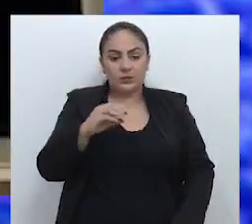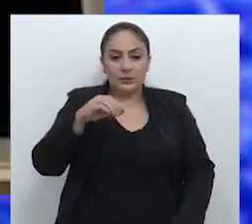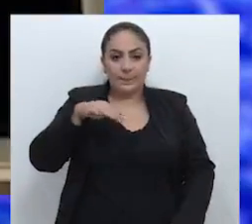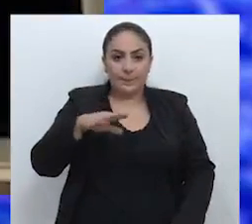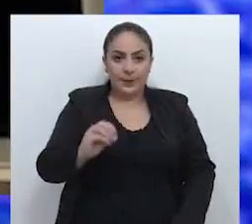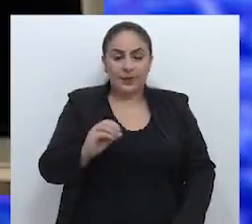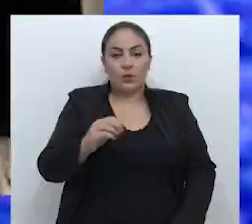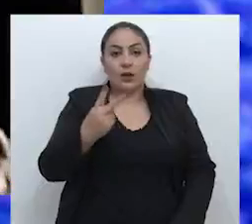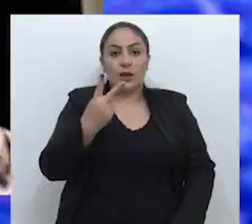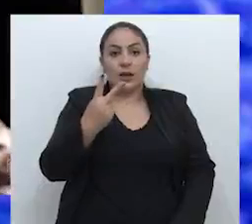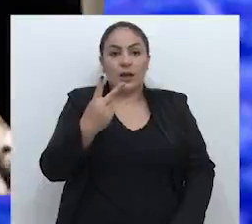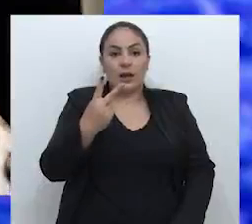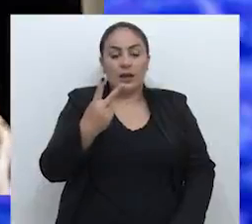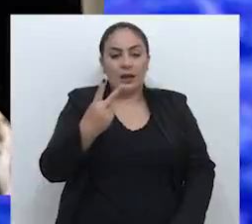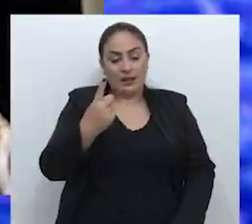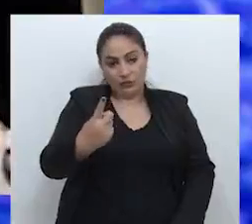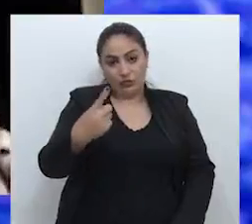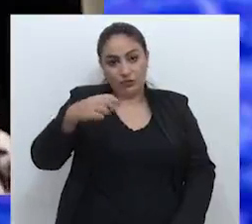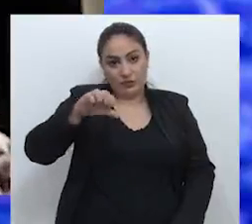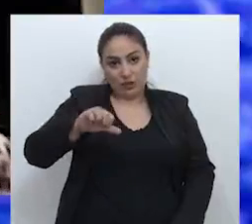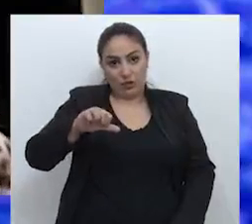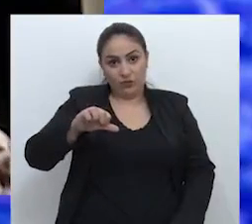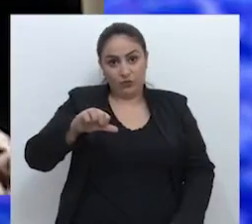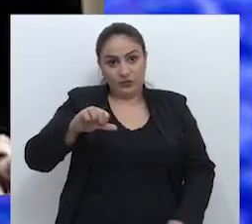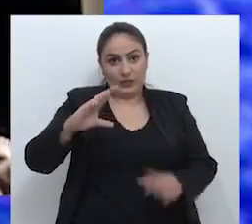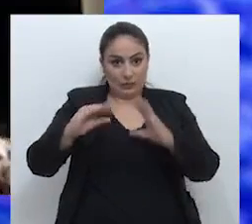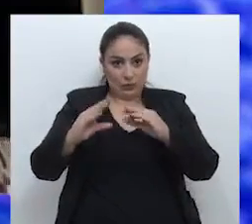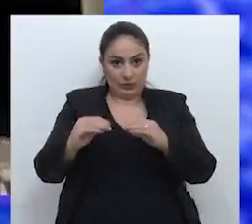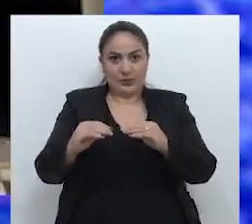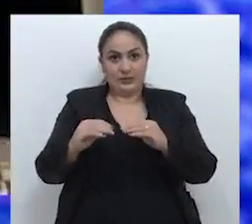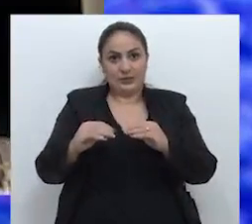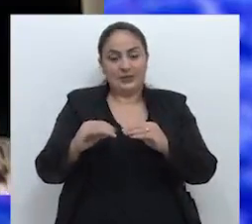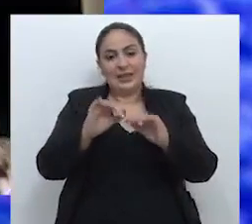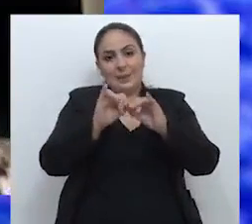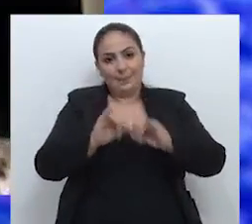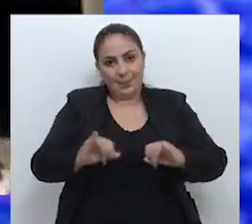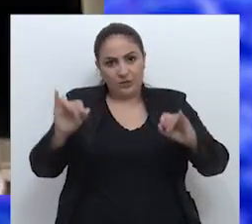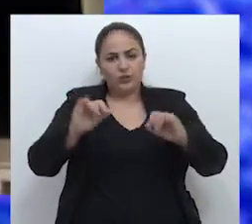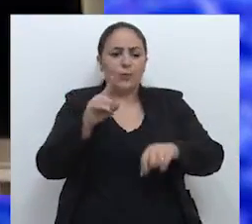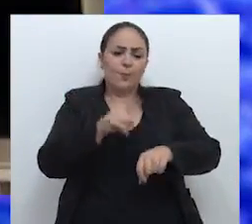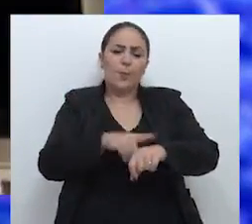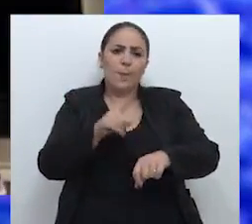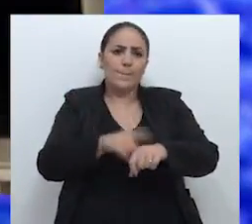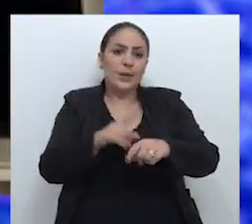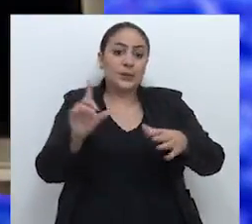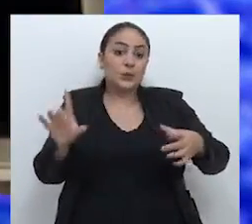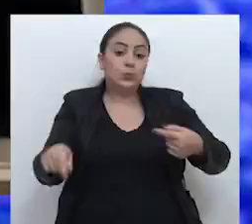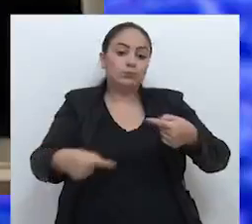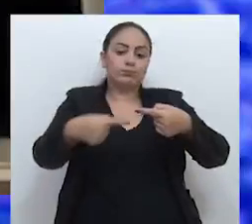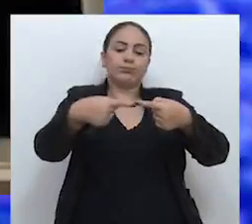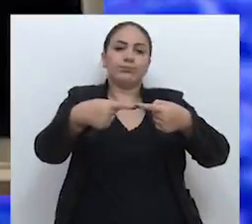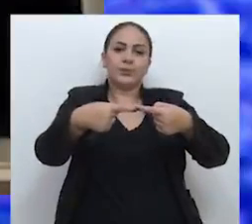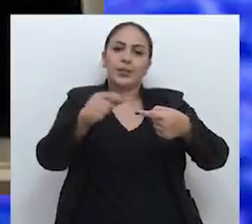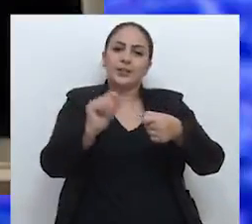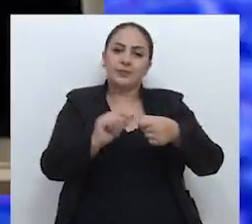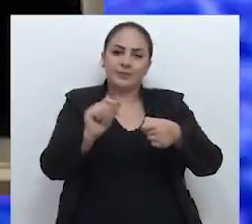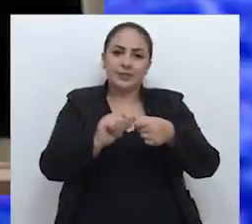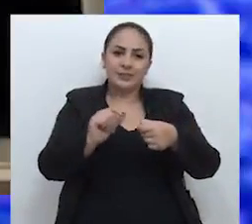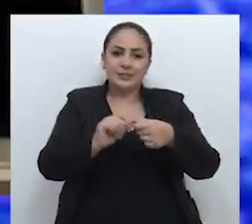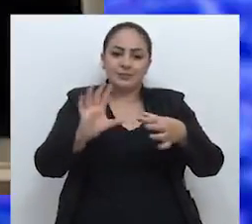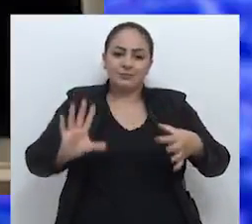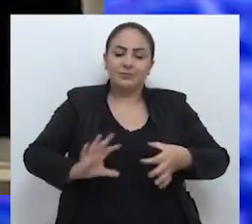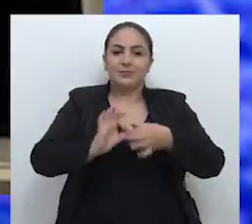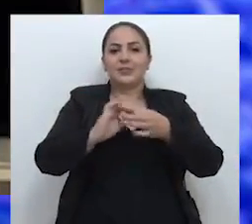14 de maio, às 19 horas, no webinar da IMED. É momento de conectar e